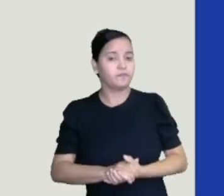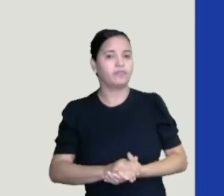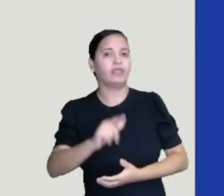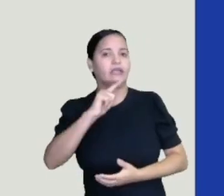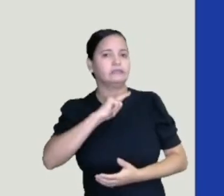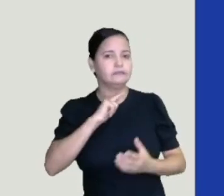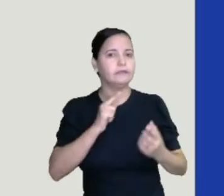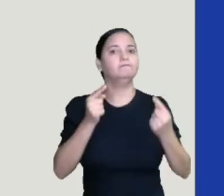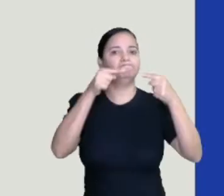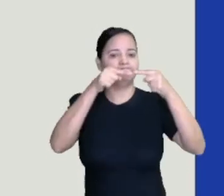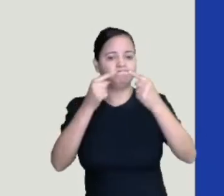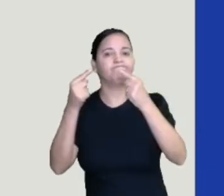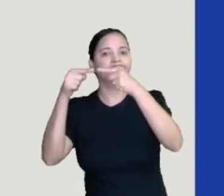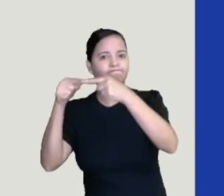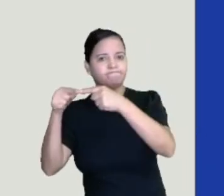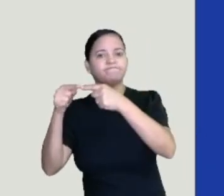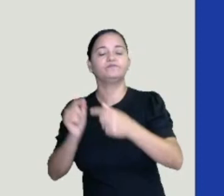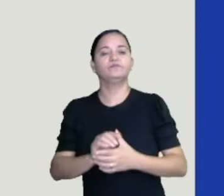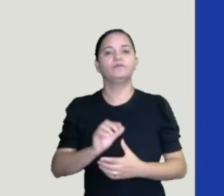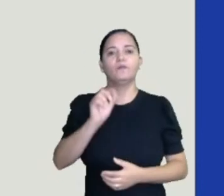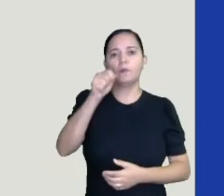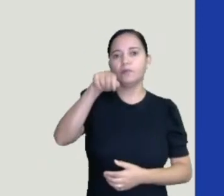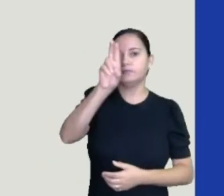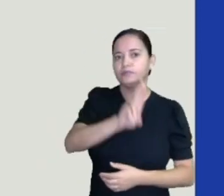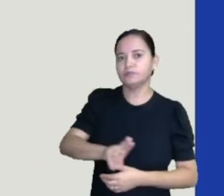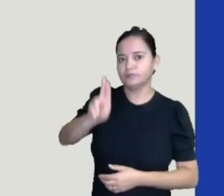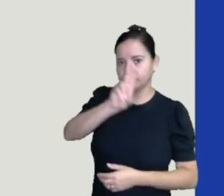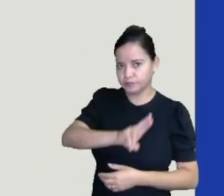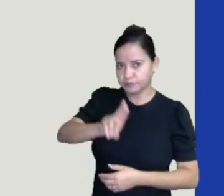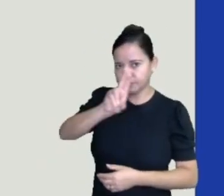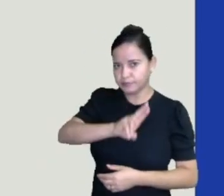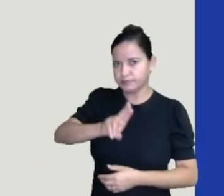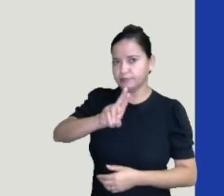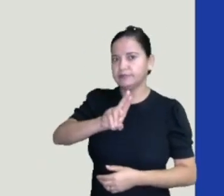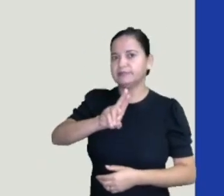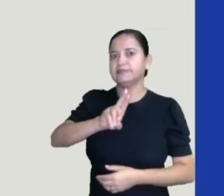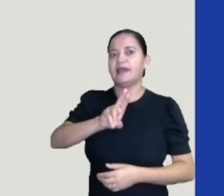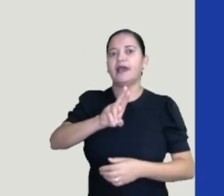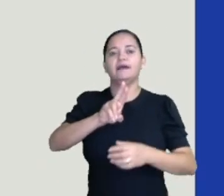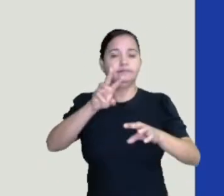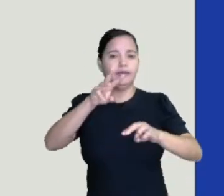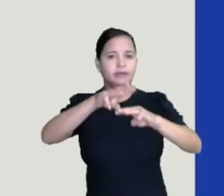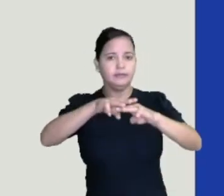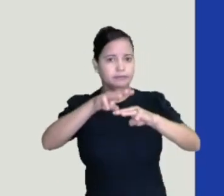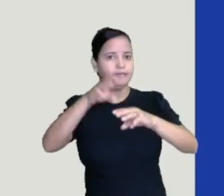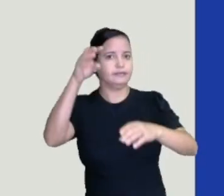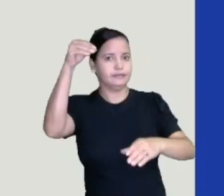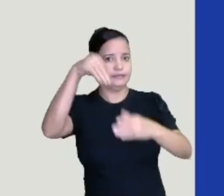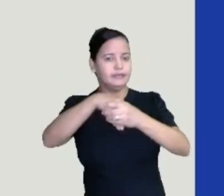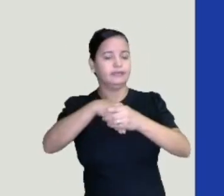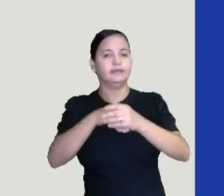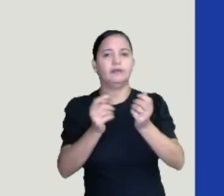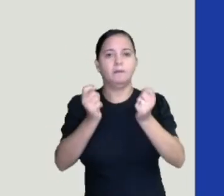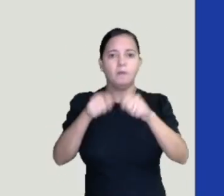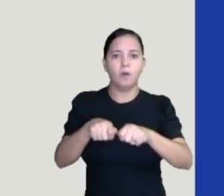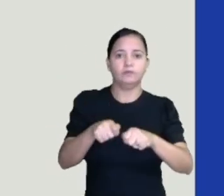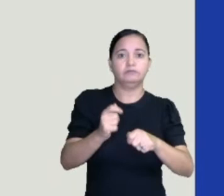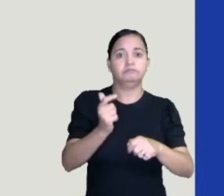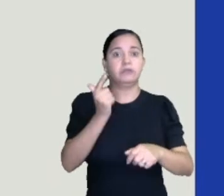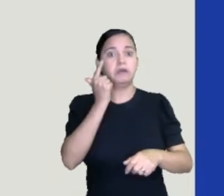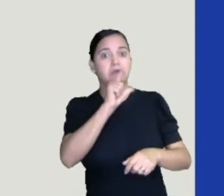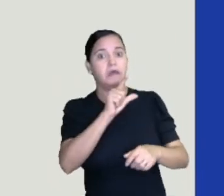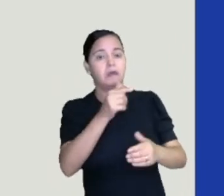estão interligadas e podem ser usadas para resolver problemas que envolvem ganhar,